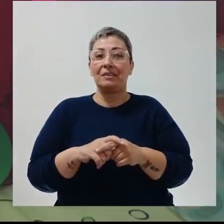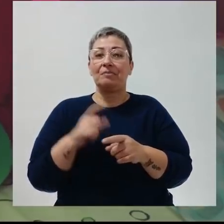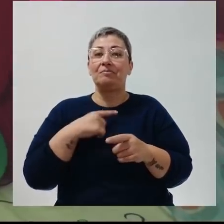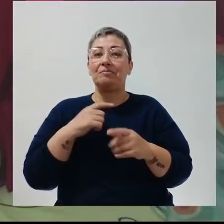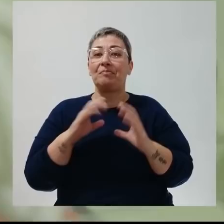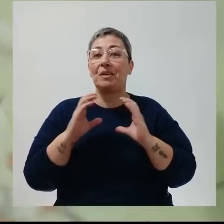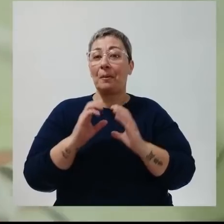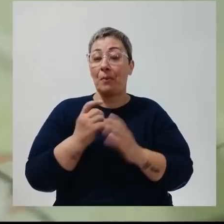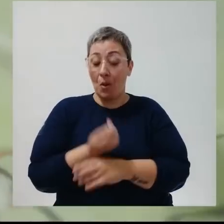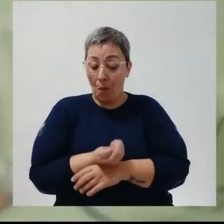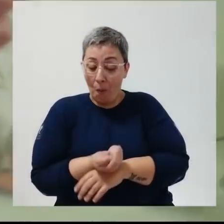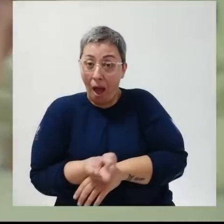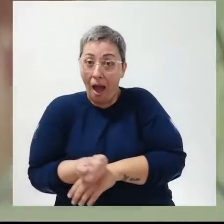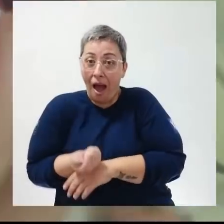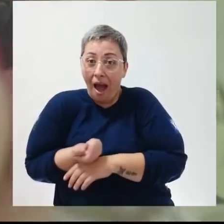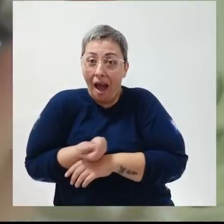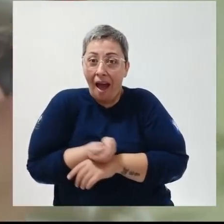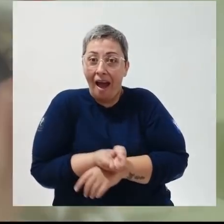bola de gude,